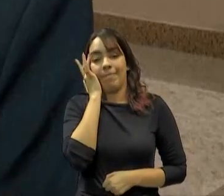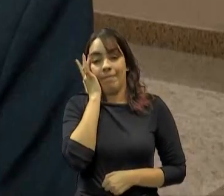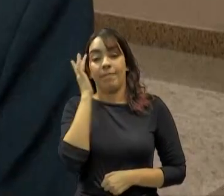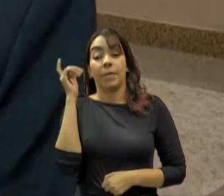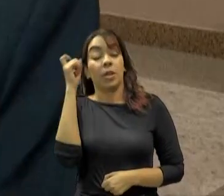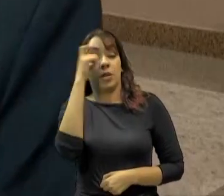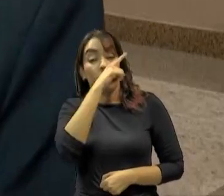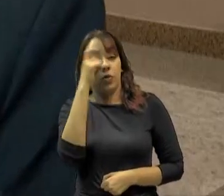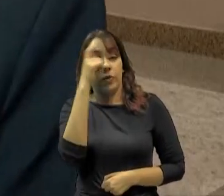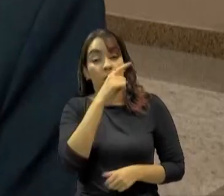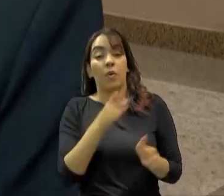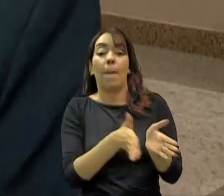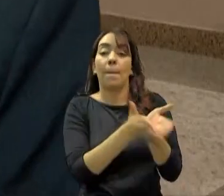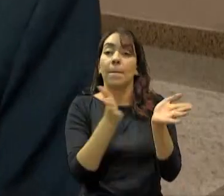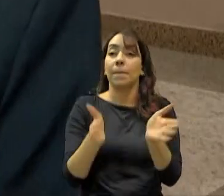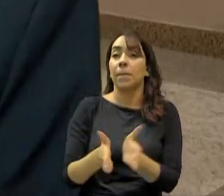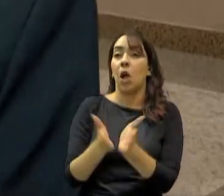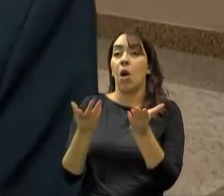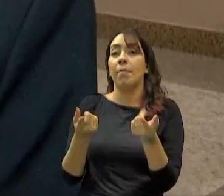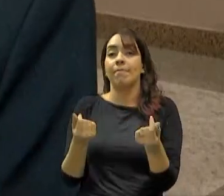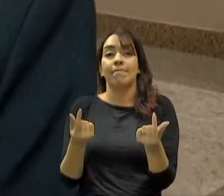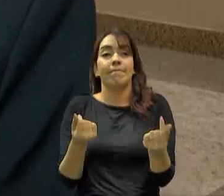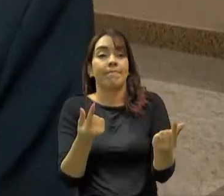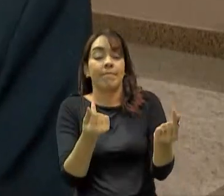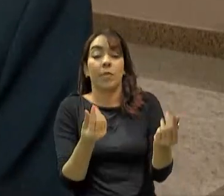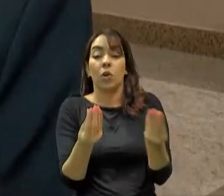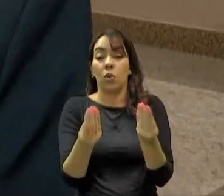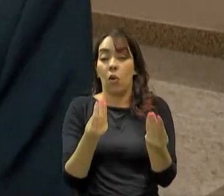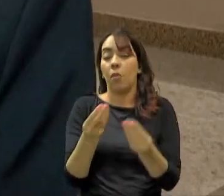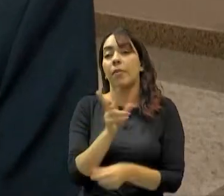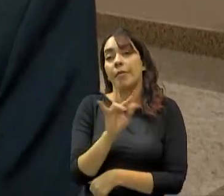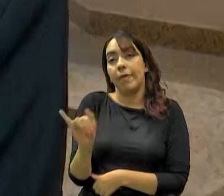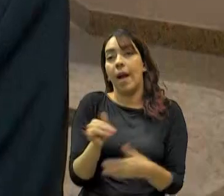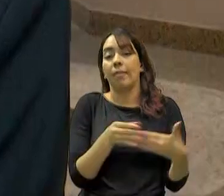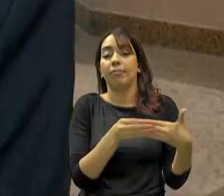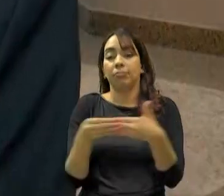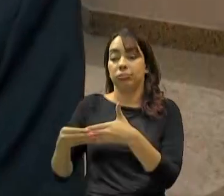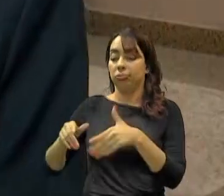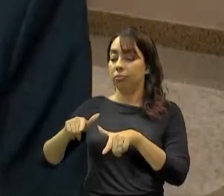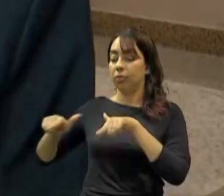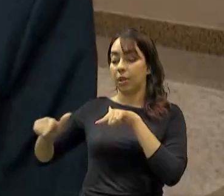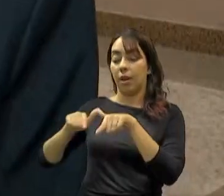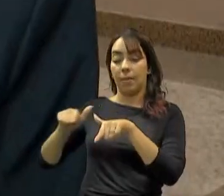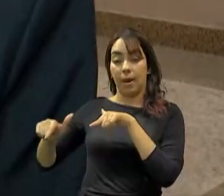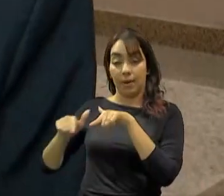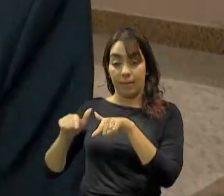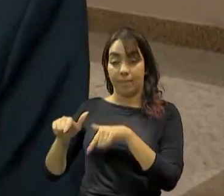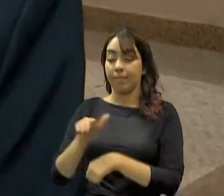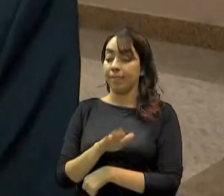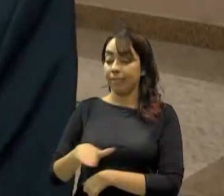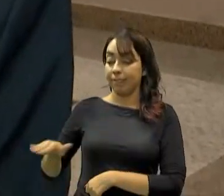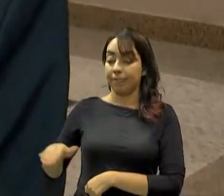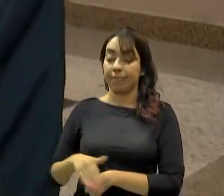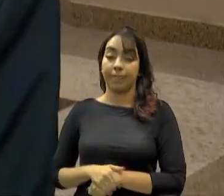situações de trabalho infantil e trabalho infantil nas piores formas Então a gente tem sim então se você pegar